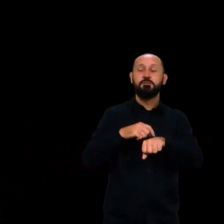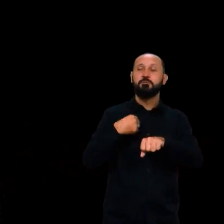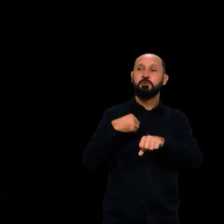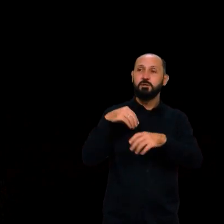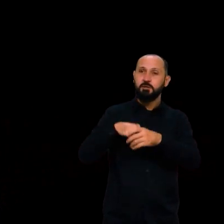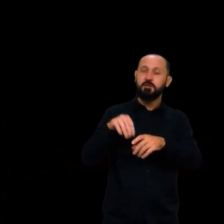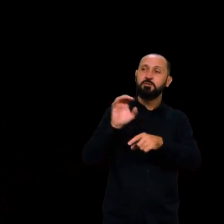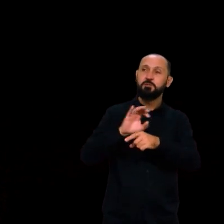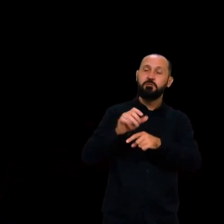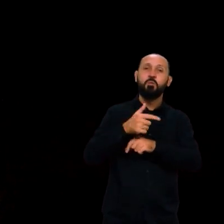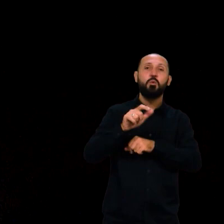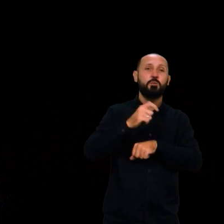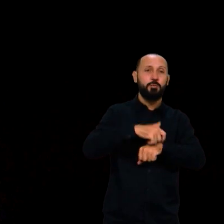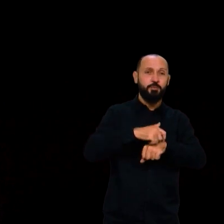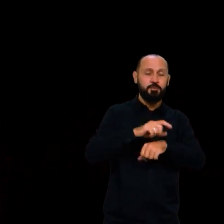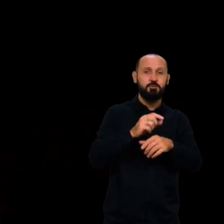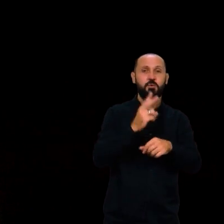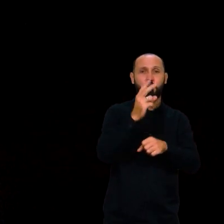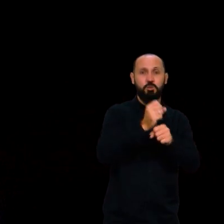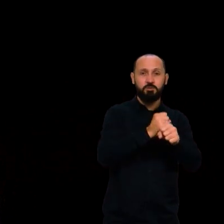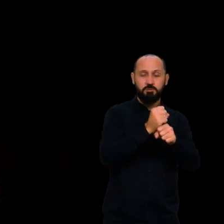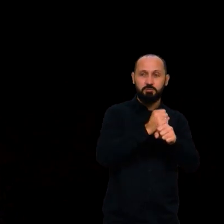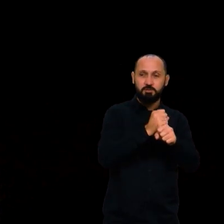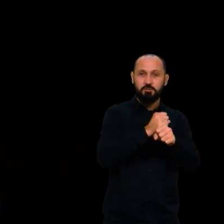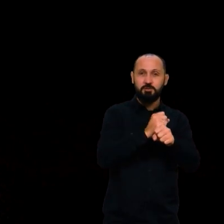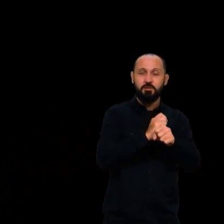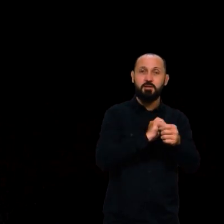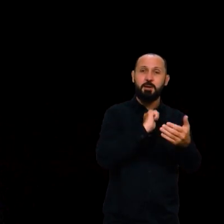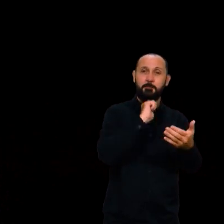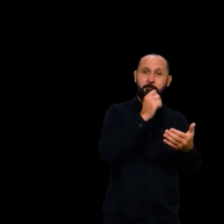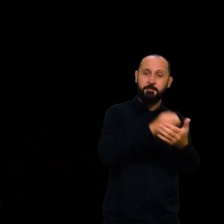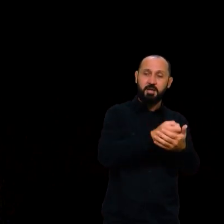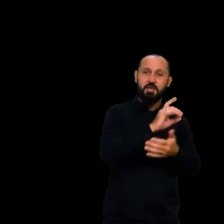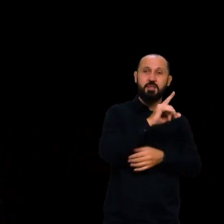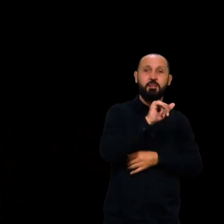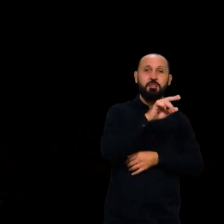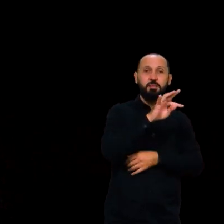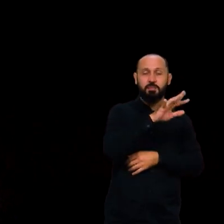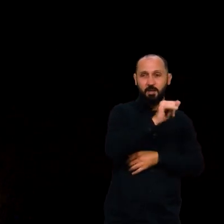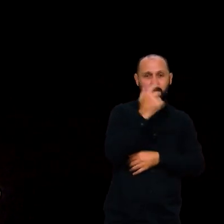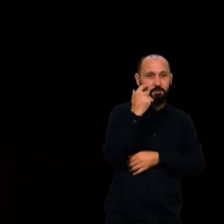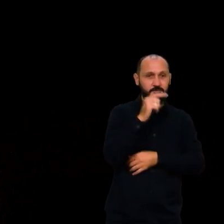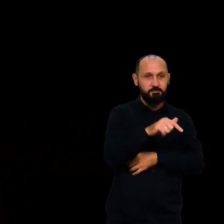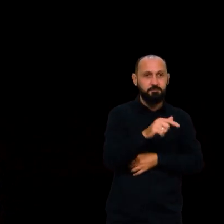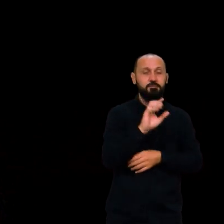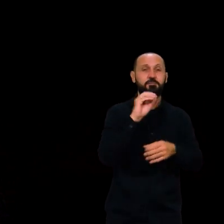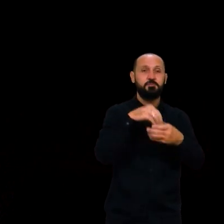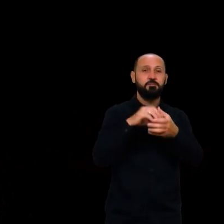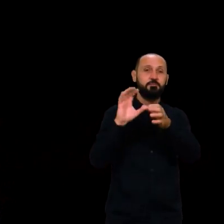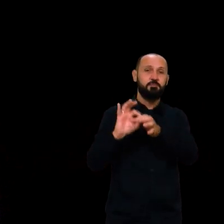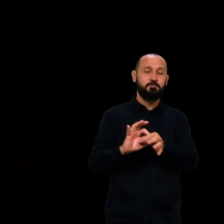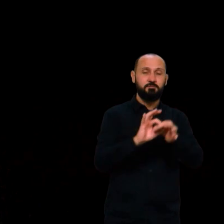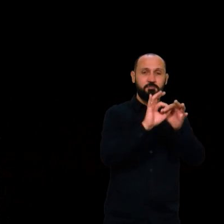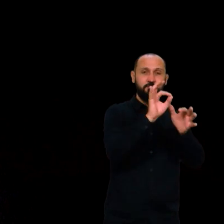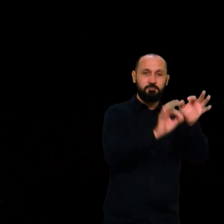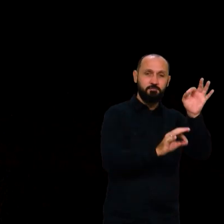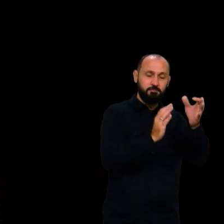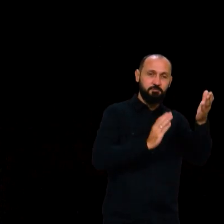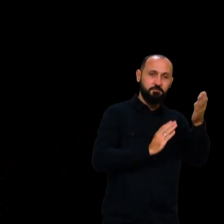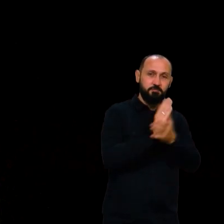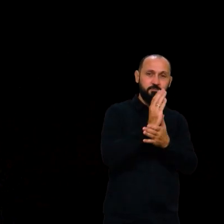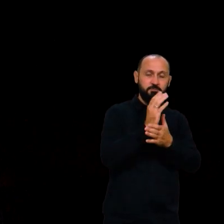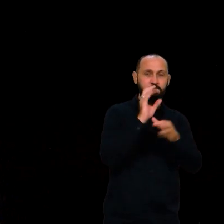tempo. Como foi dentro do Estado, eu estava em outra função, esses 2 anos que eu teria que pagar para ir da terra, tudo isso dentro do contexto jurídico